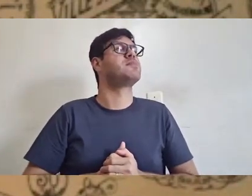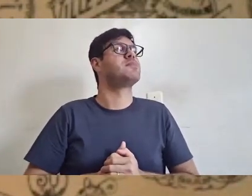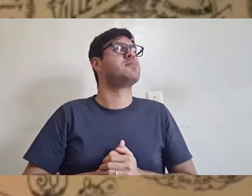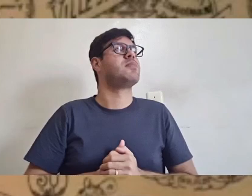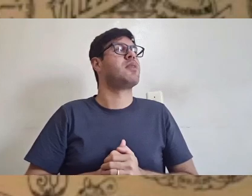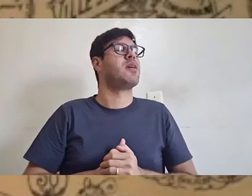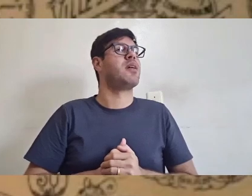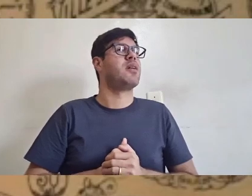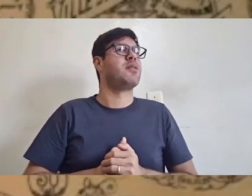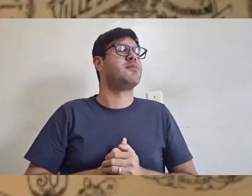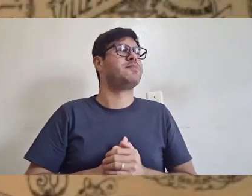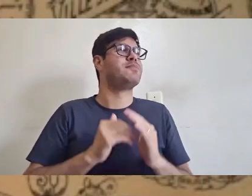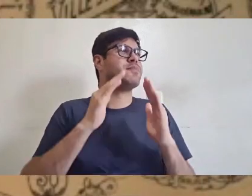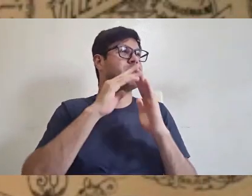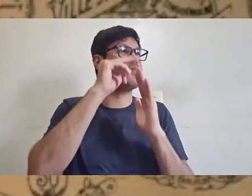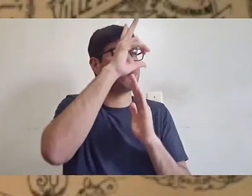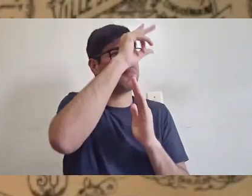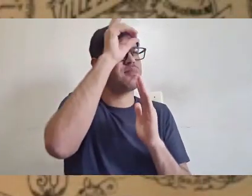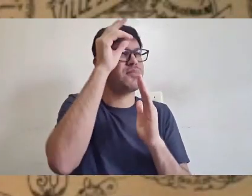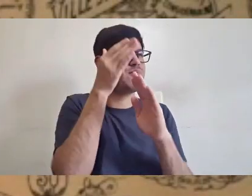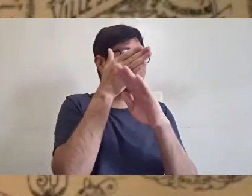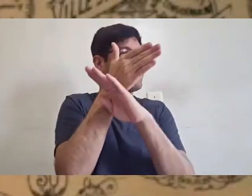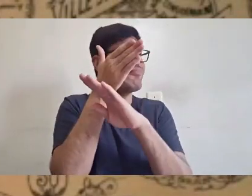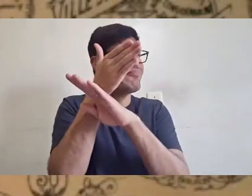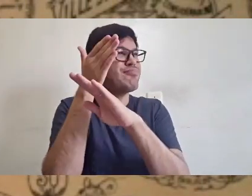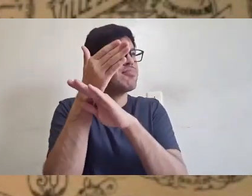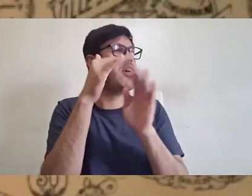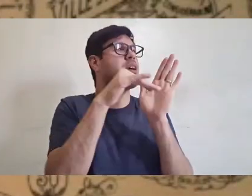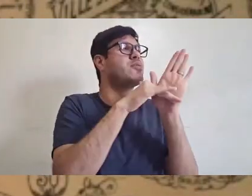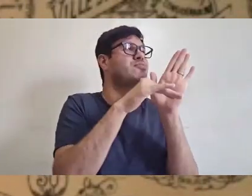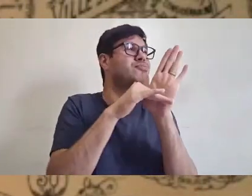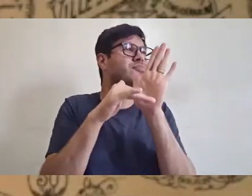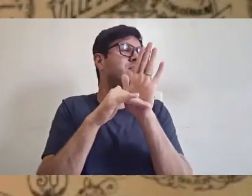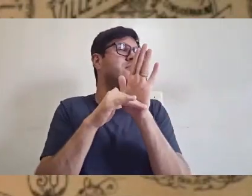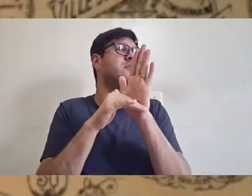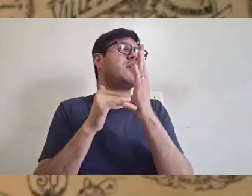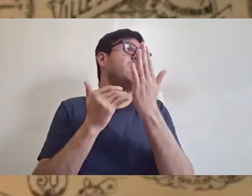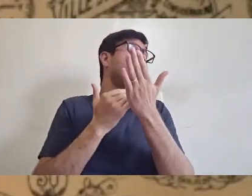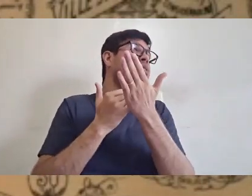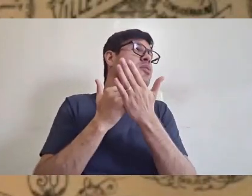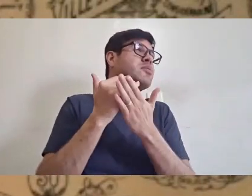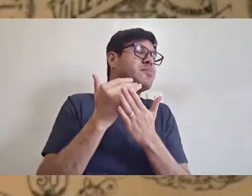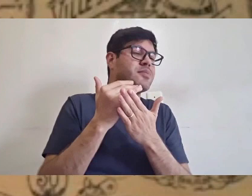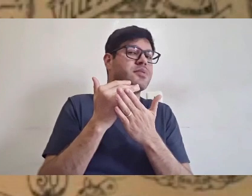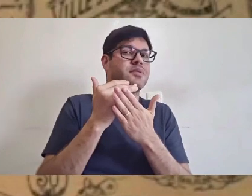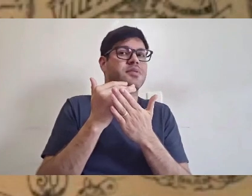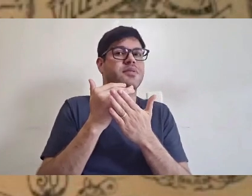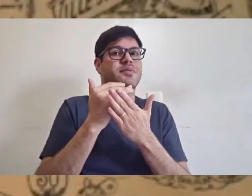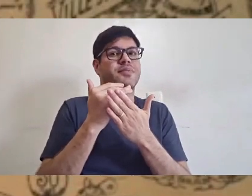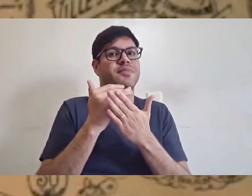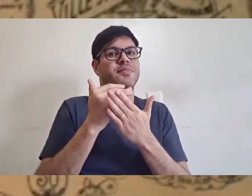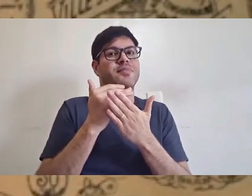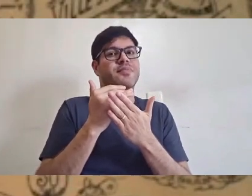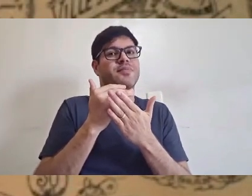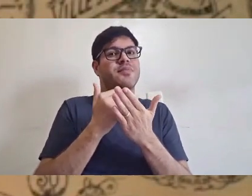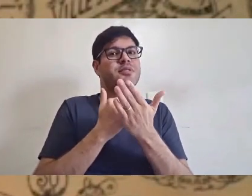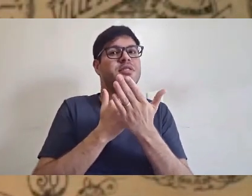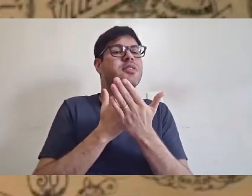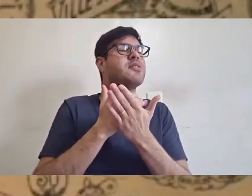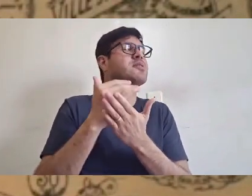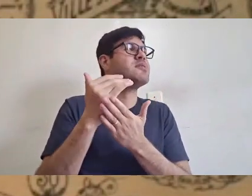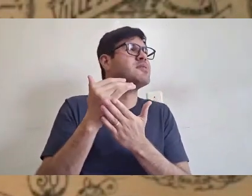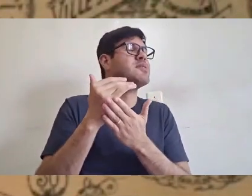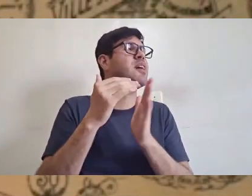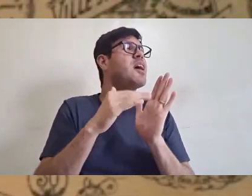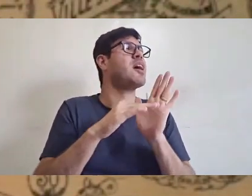da prefeitura municipal, né? Eu iniciei a minha carreira de funcionário público como auxiliar na